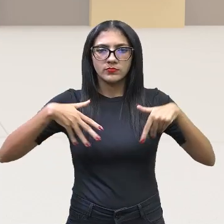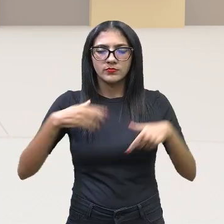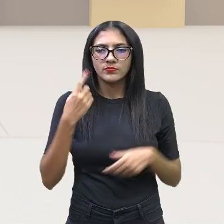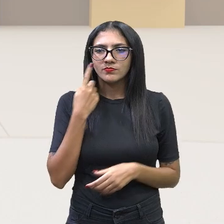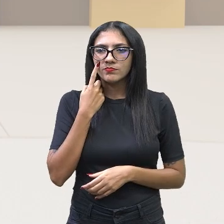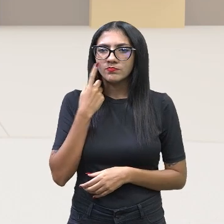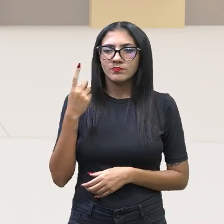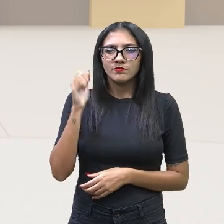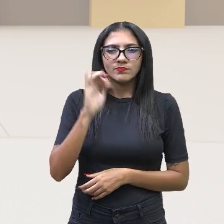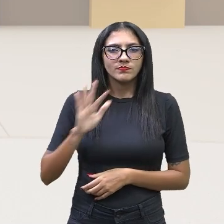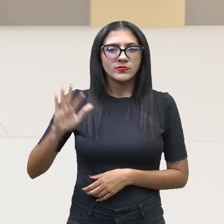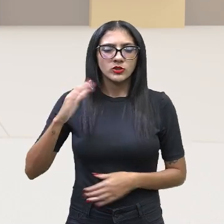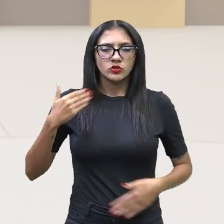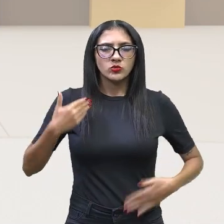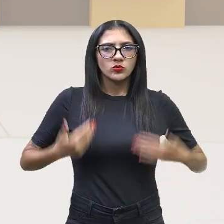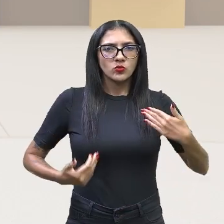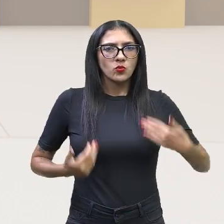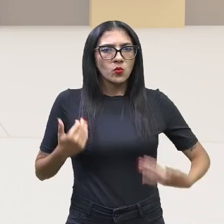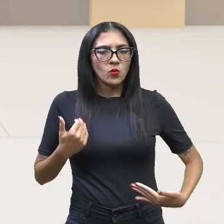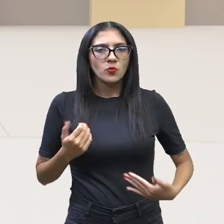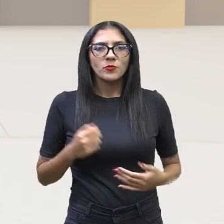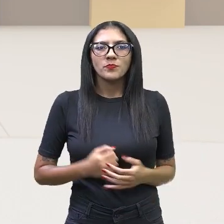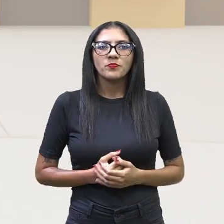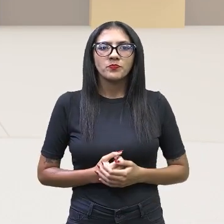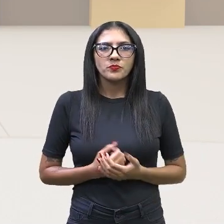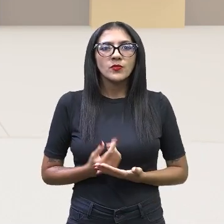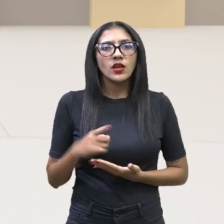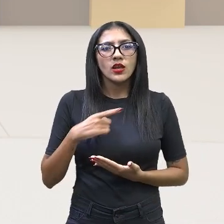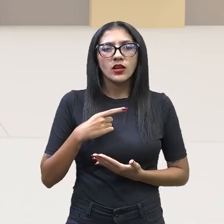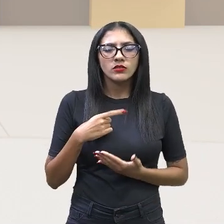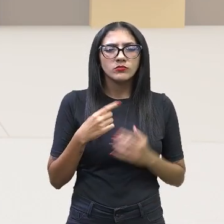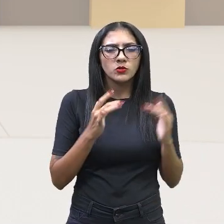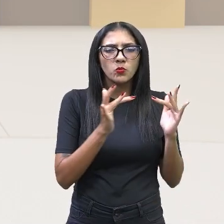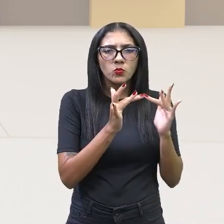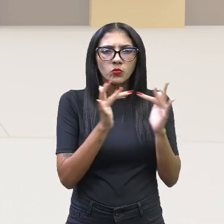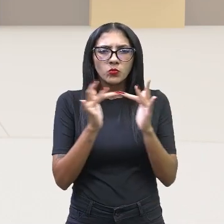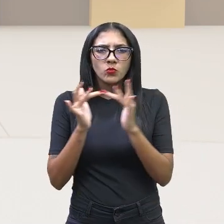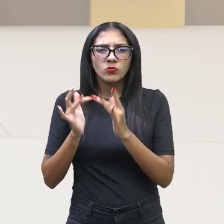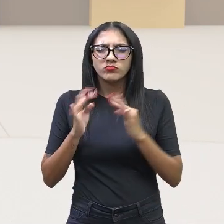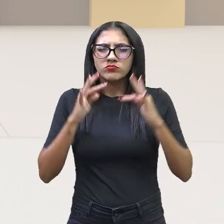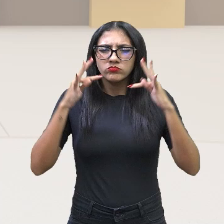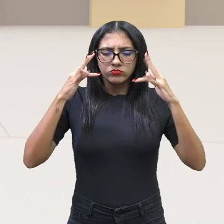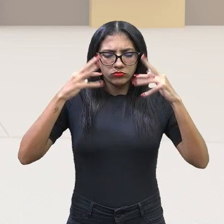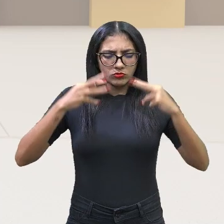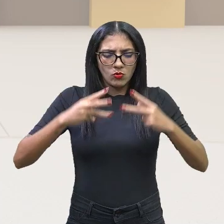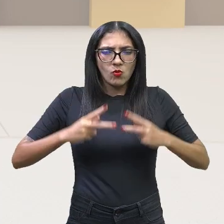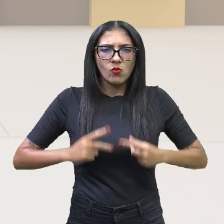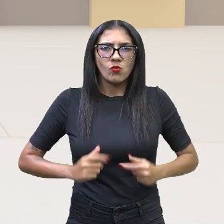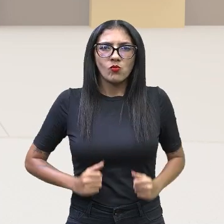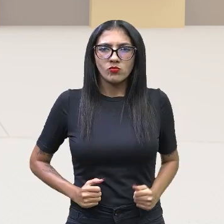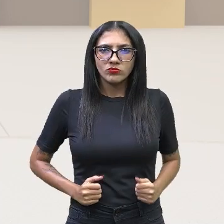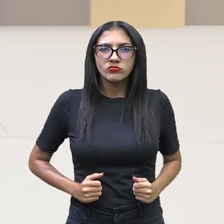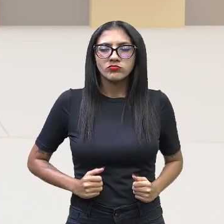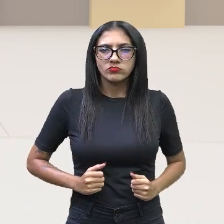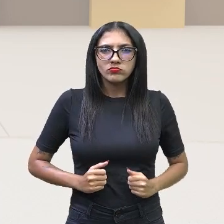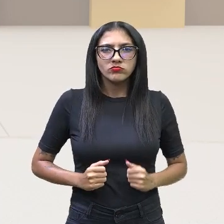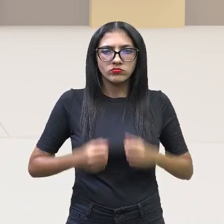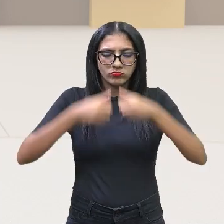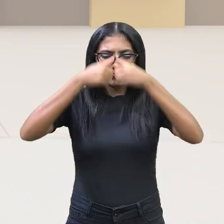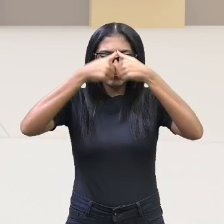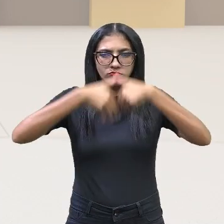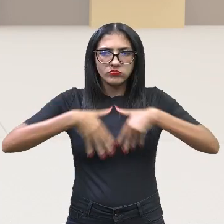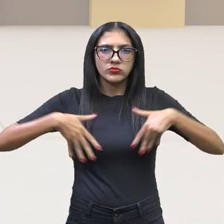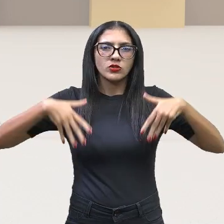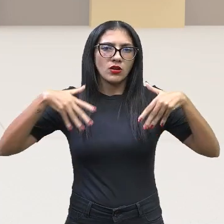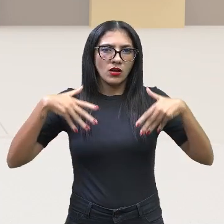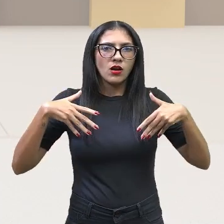O sistema nervoso, ele atravessa, ele está, melhor, né, dizendo, em todo o nosso corpo humano. O sistema nervoso está